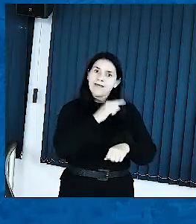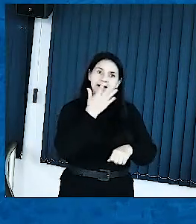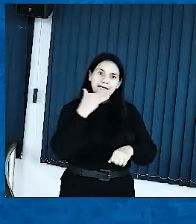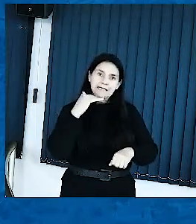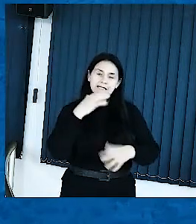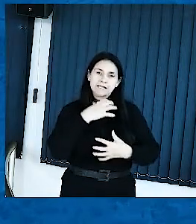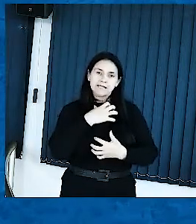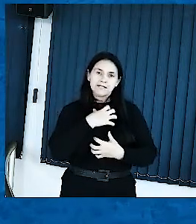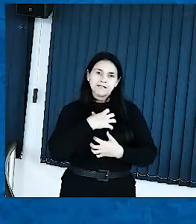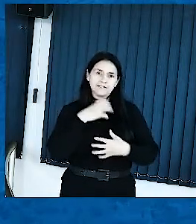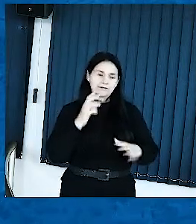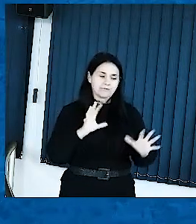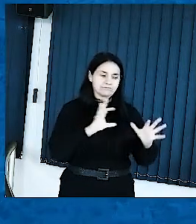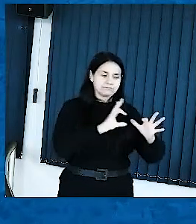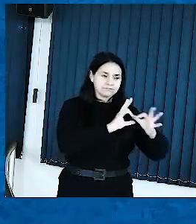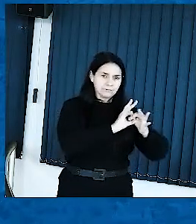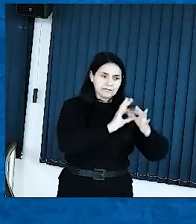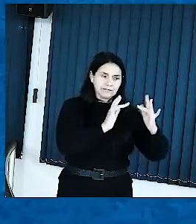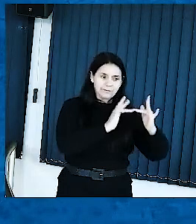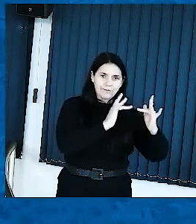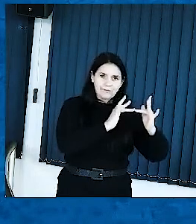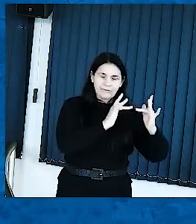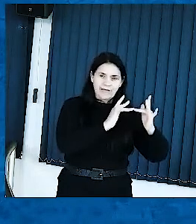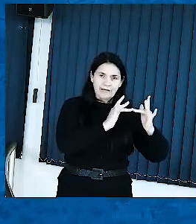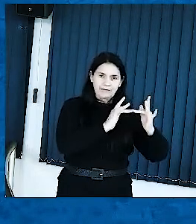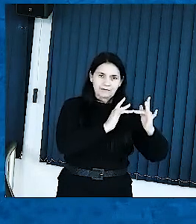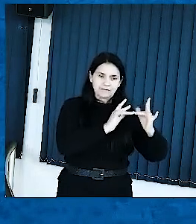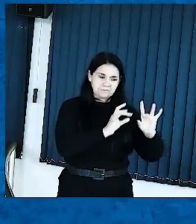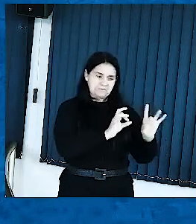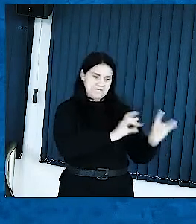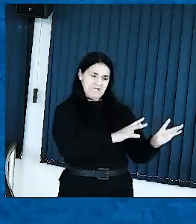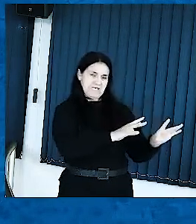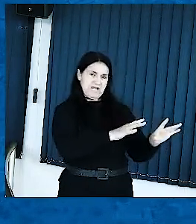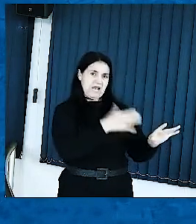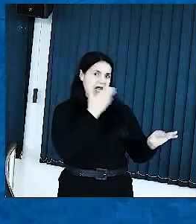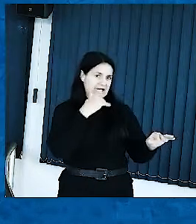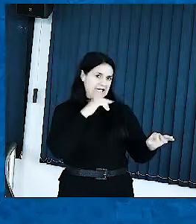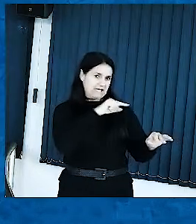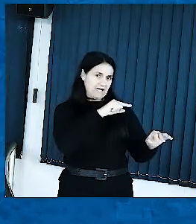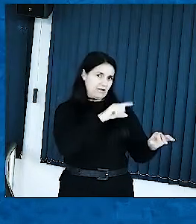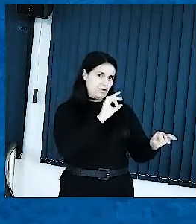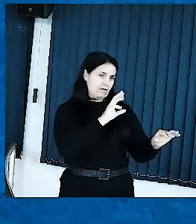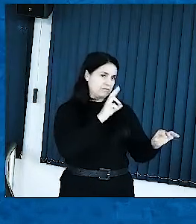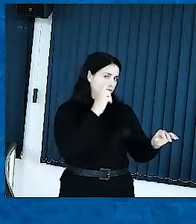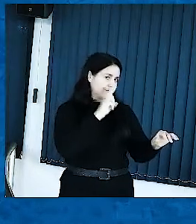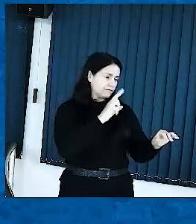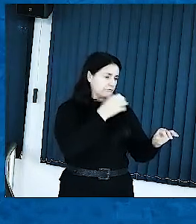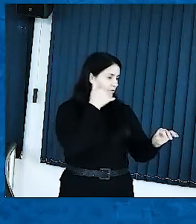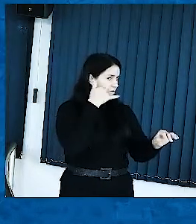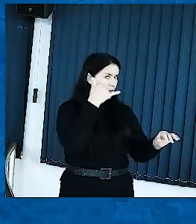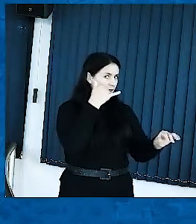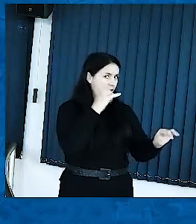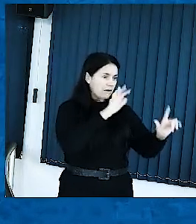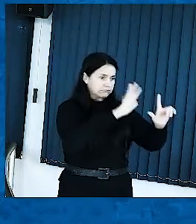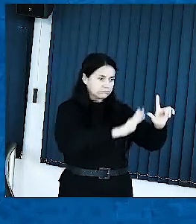pertencente. Não terceirizem essas crianças para as telas. Convivam com elas. A